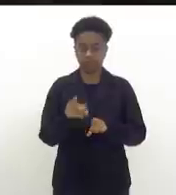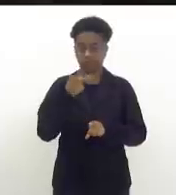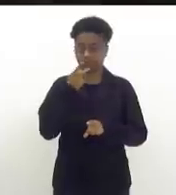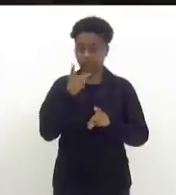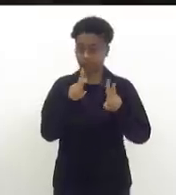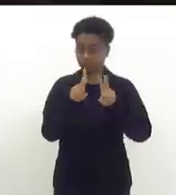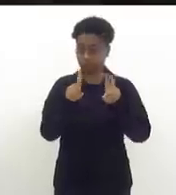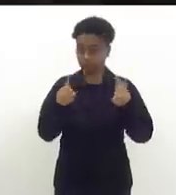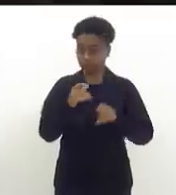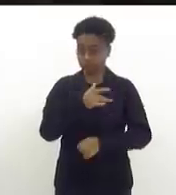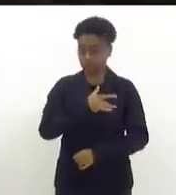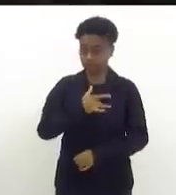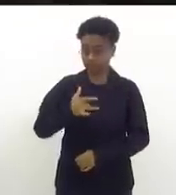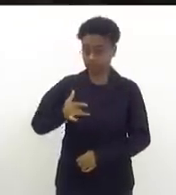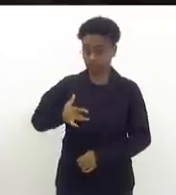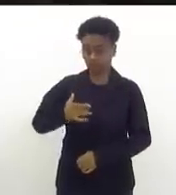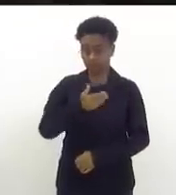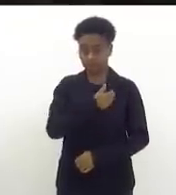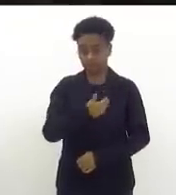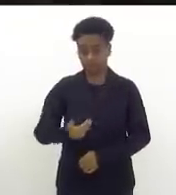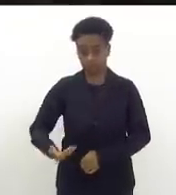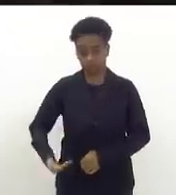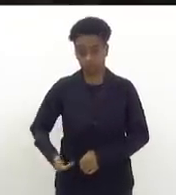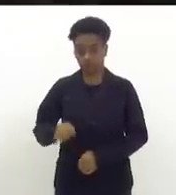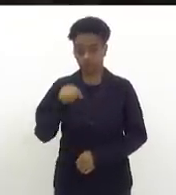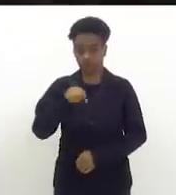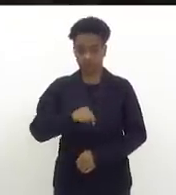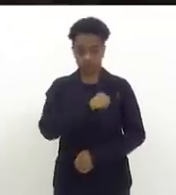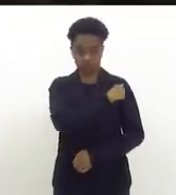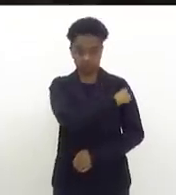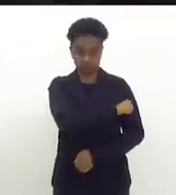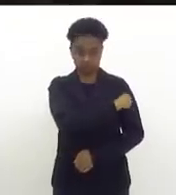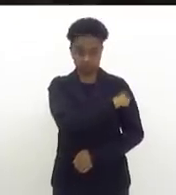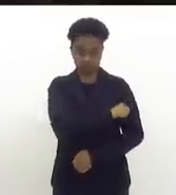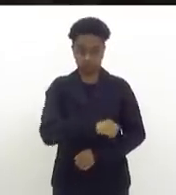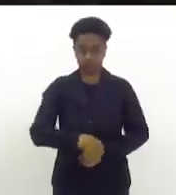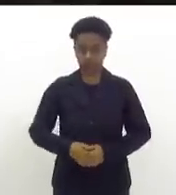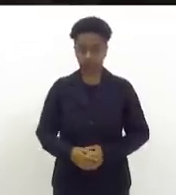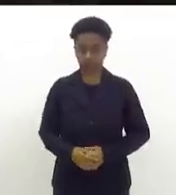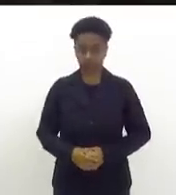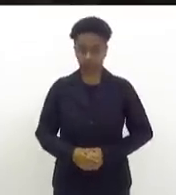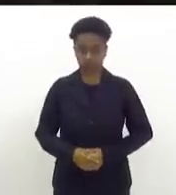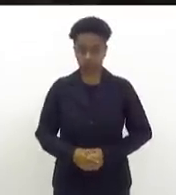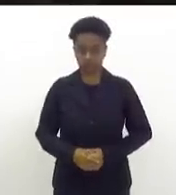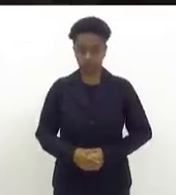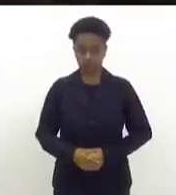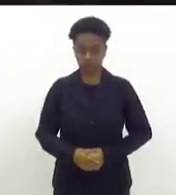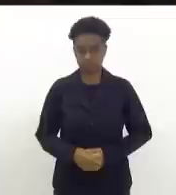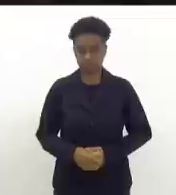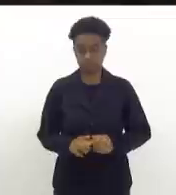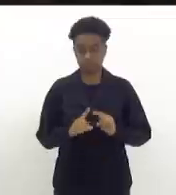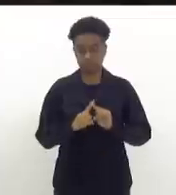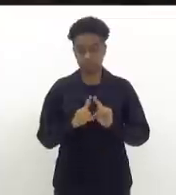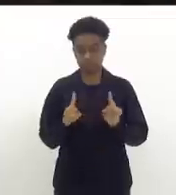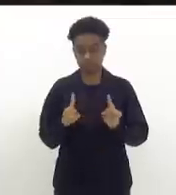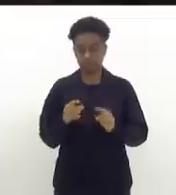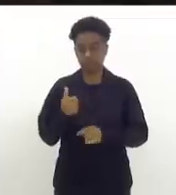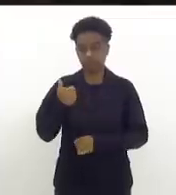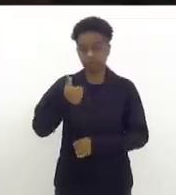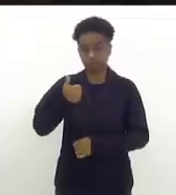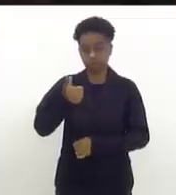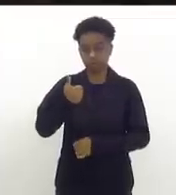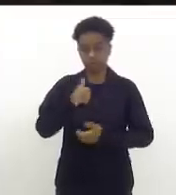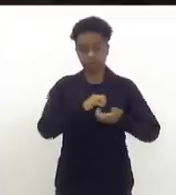saúde pública do nosso Estado do Rio de Janeiro mas sem antes cumprimentar